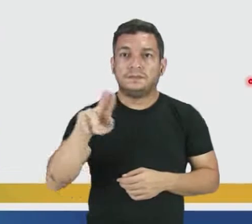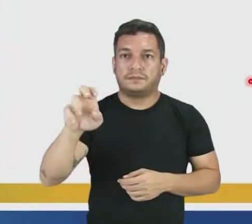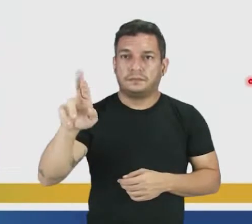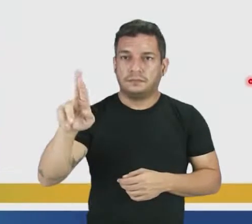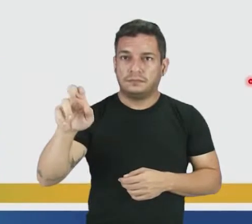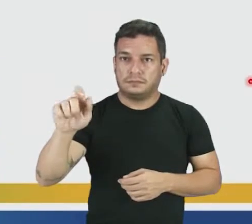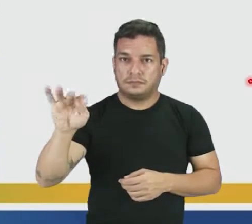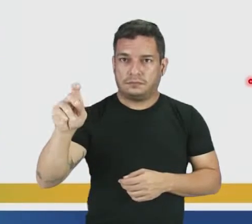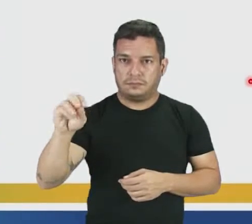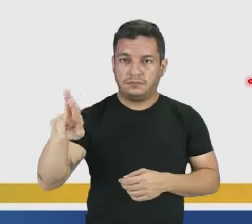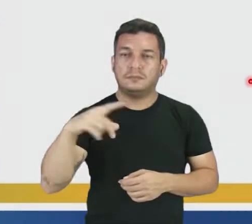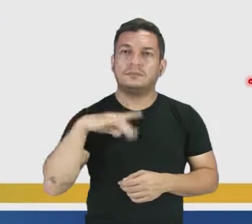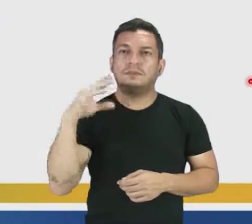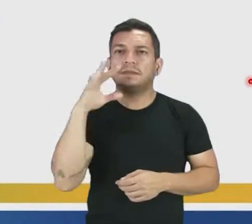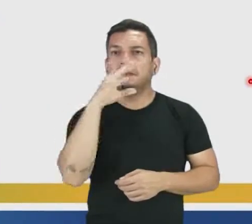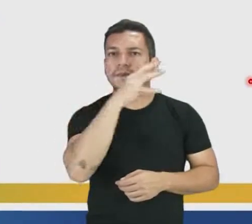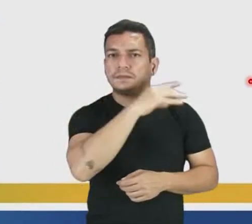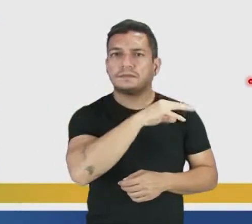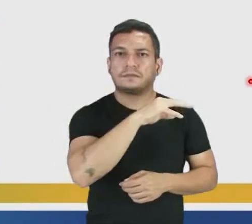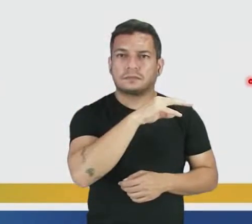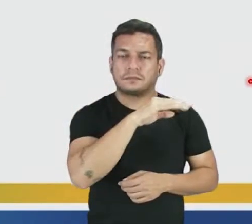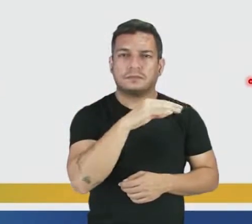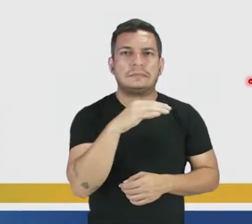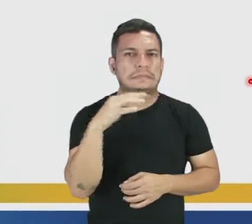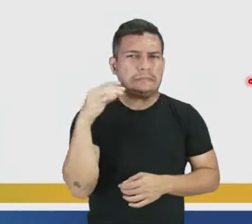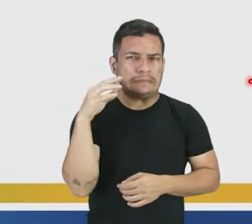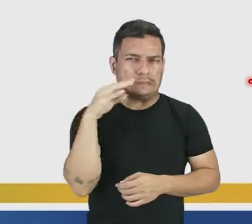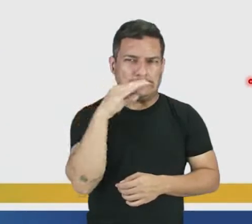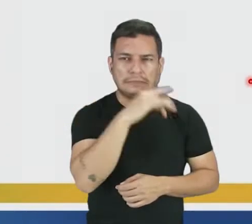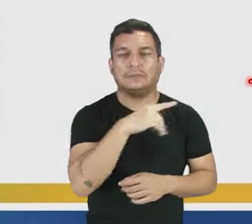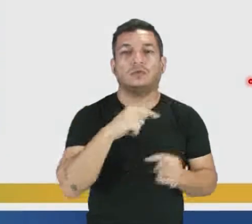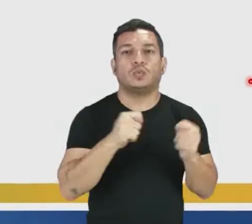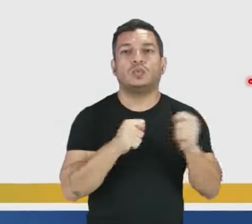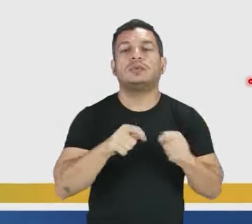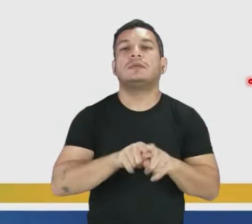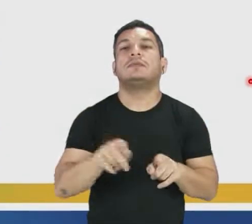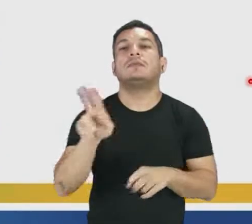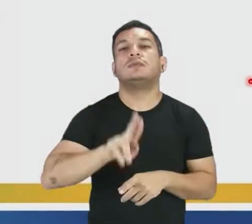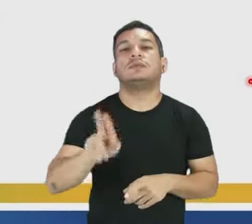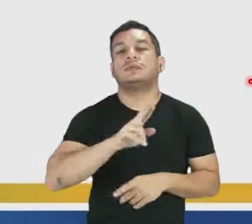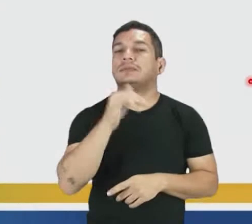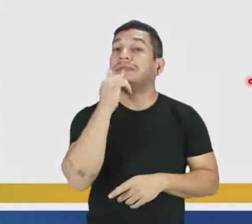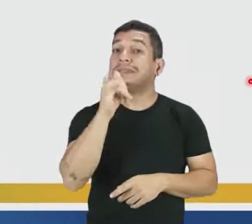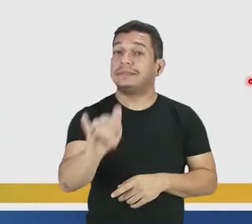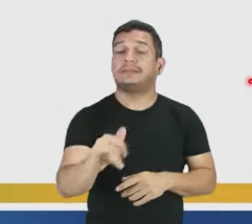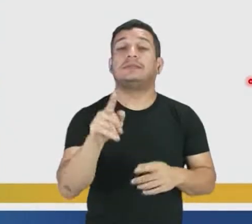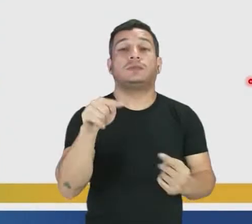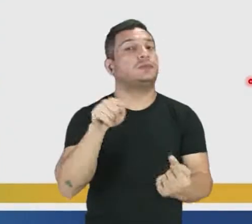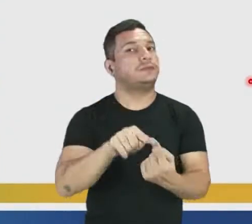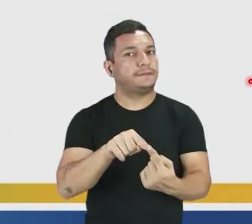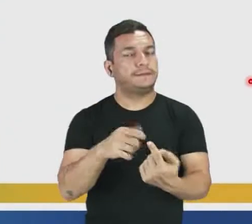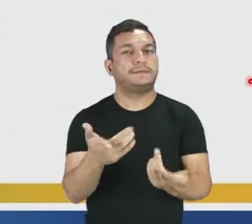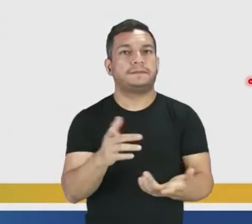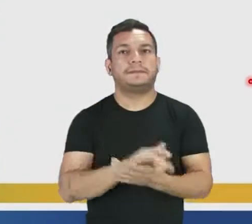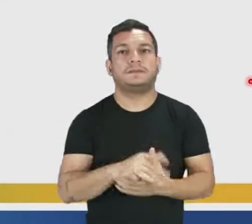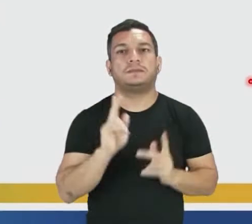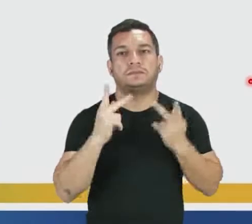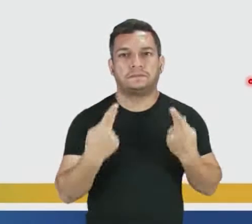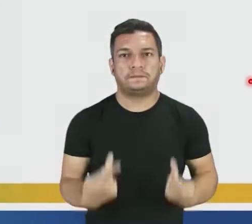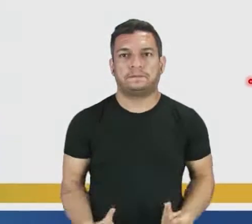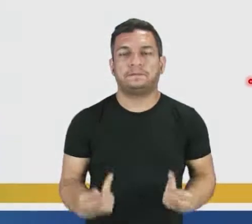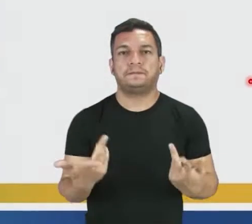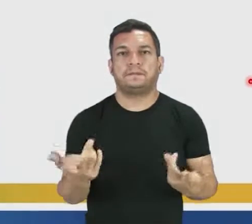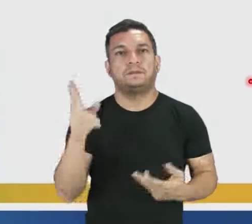essas temperaturas extremamente elevadas e um controle para a utilização dessa energia aí. É um desafio para a